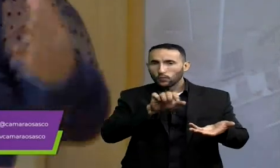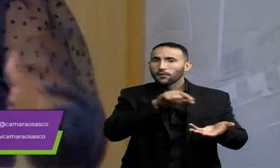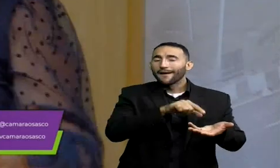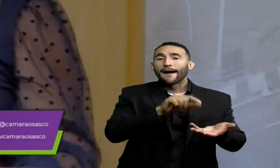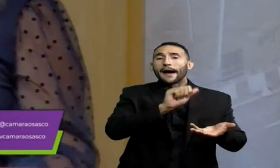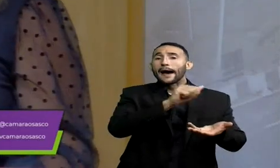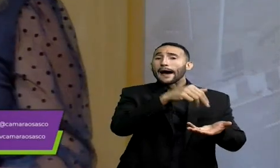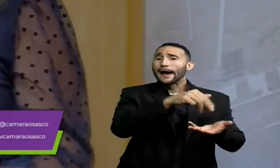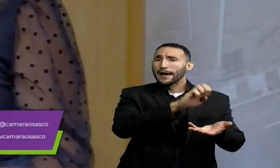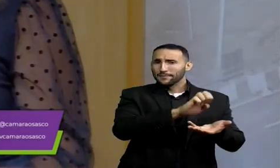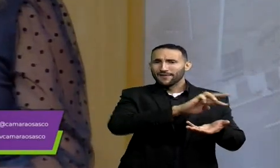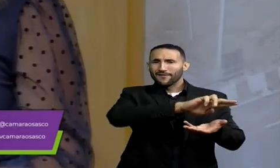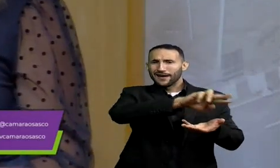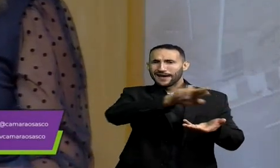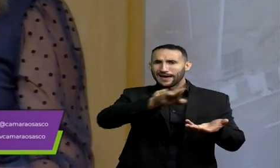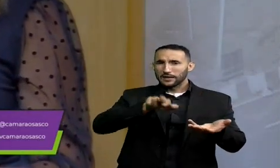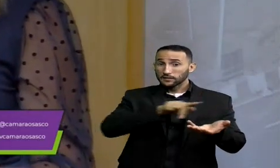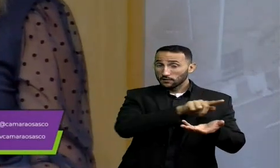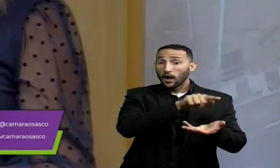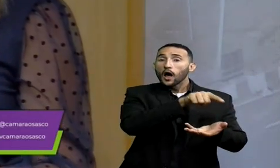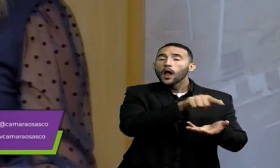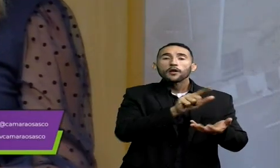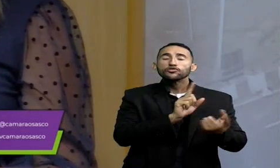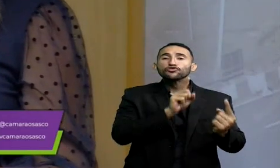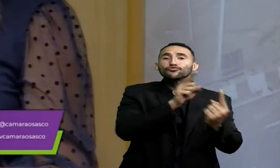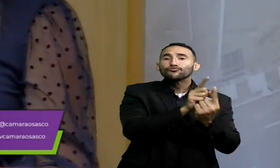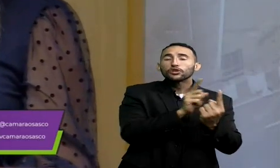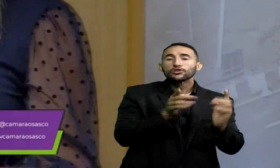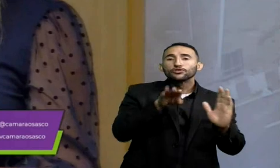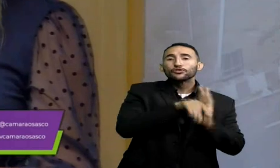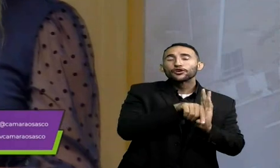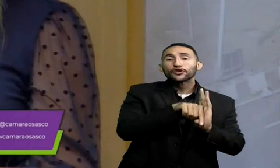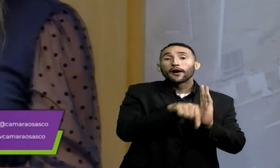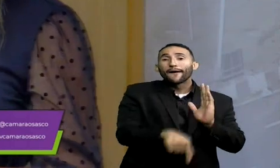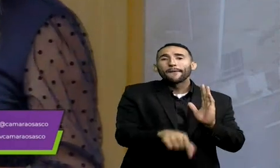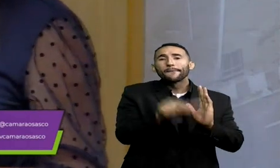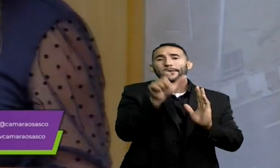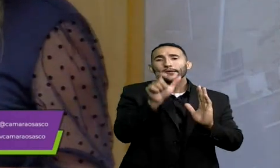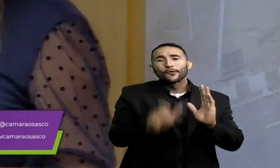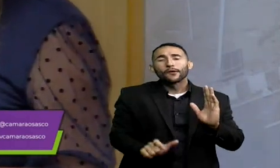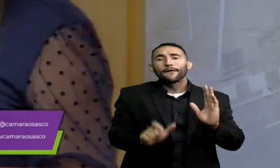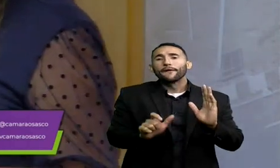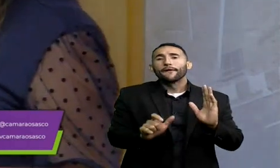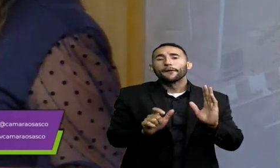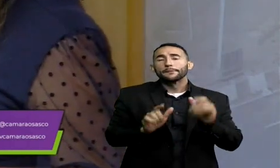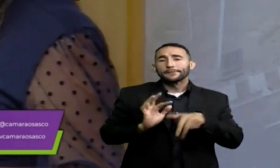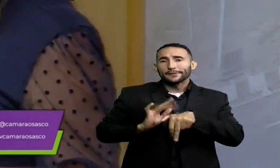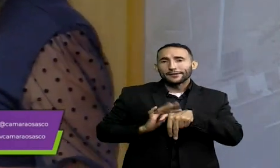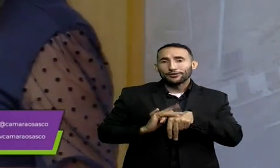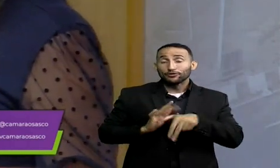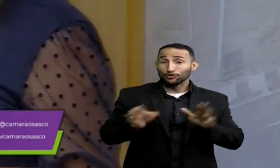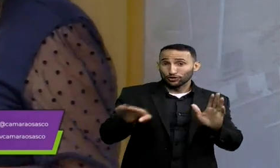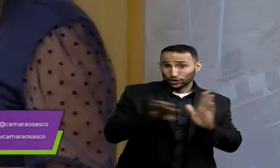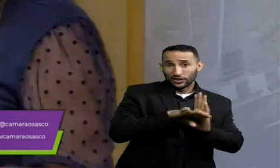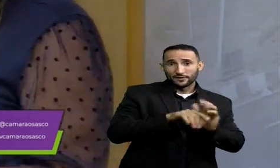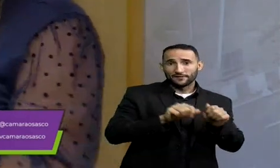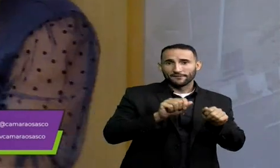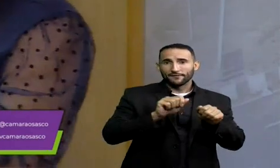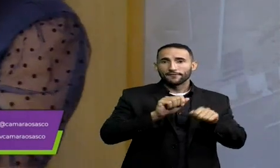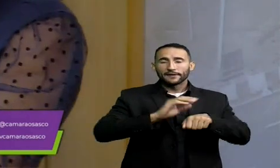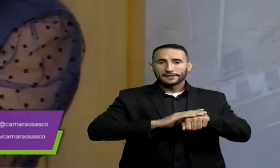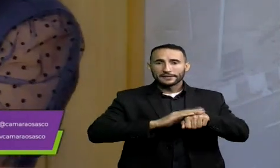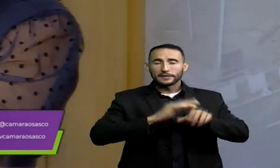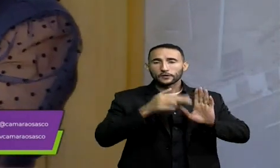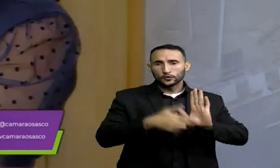outras Ames fora e o que acontece pastora o paciente vai até lá para realizar a cirurgia ele faz